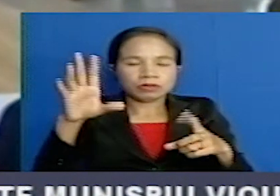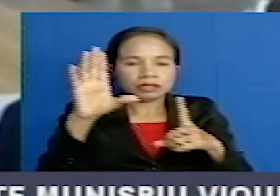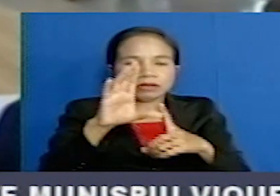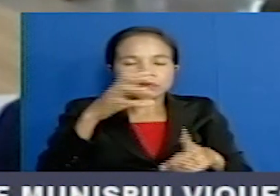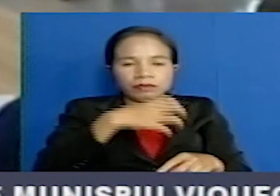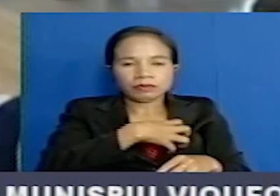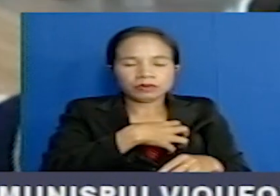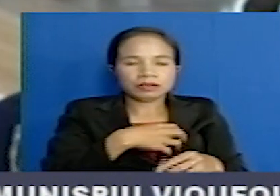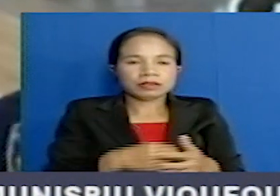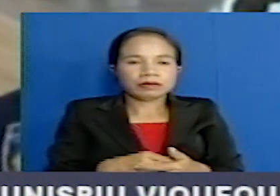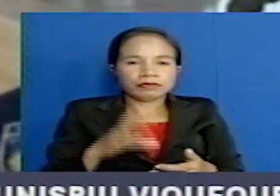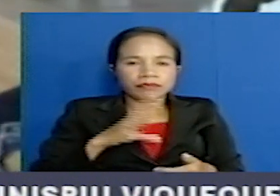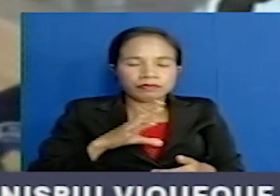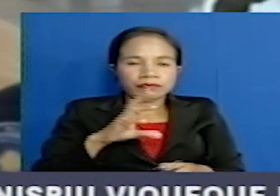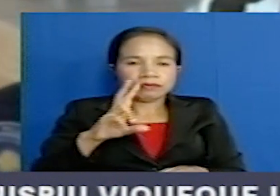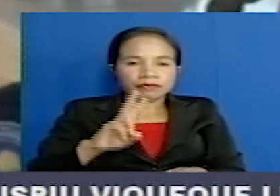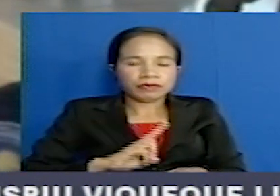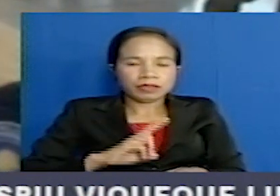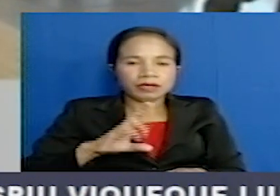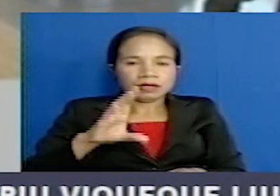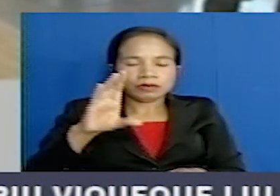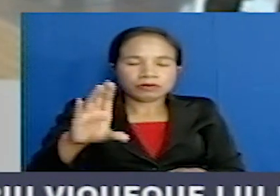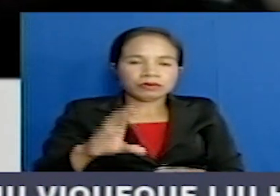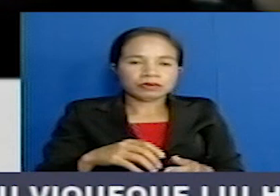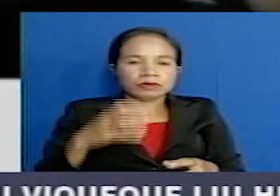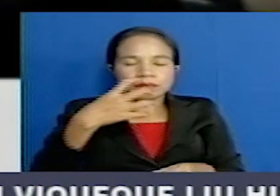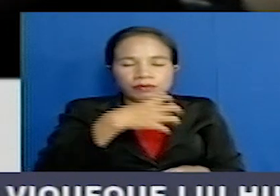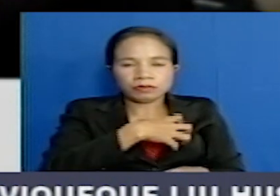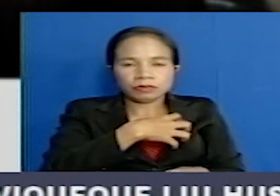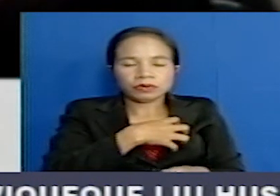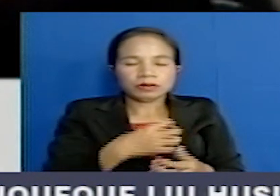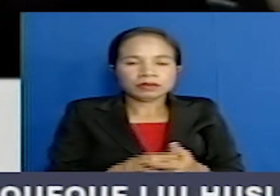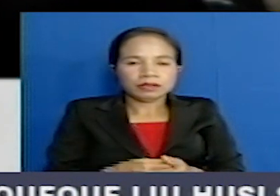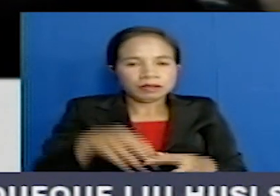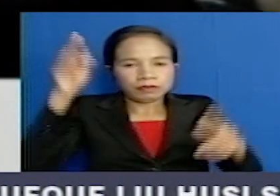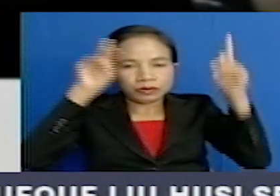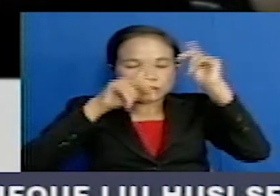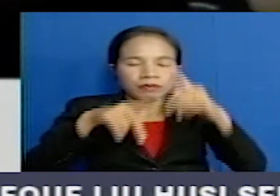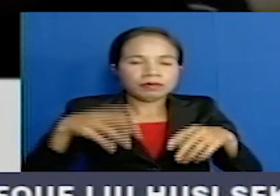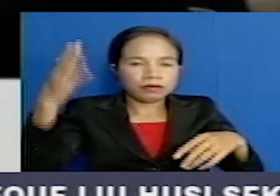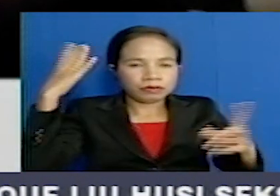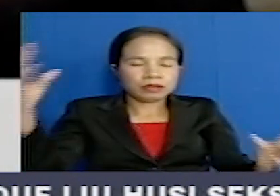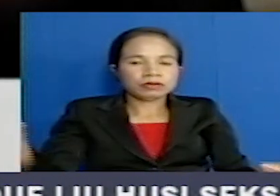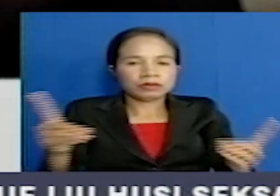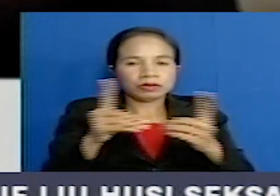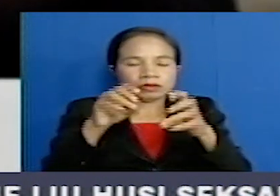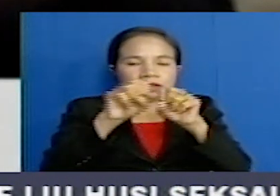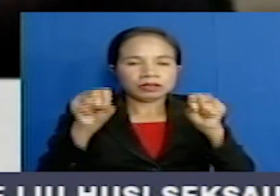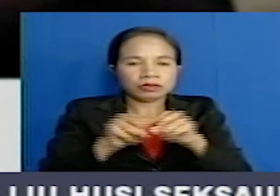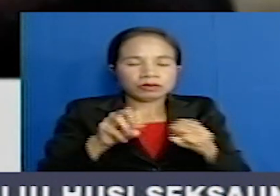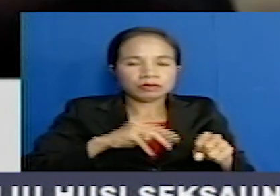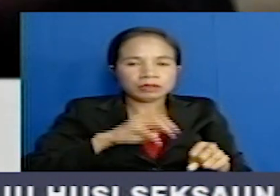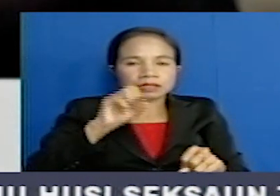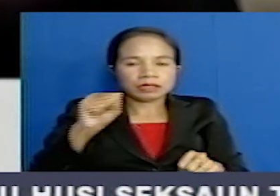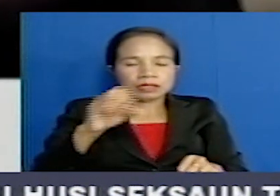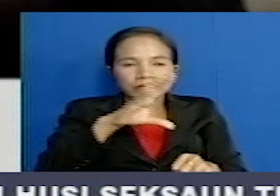Comandante Esquadra Veracruz Inspetor Polícia Daniel da Costa Freitas Sateten, problema nebe durante ne acontece Suku Mascarinhas